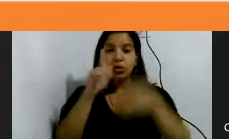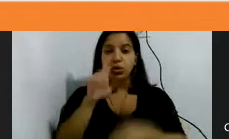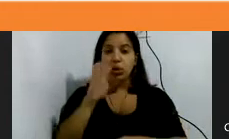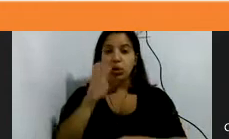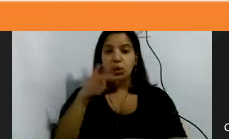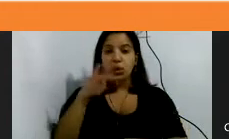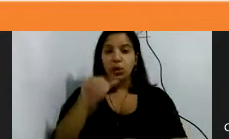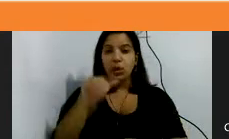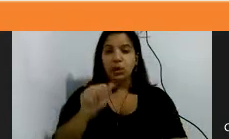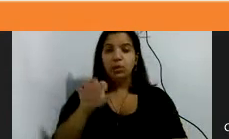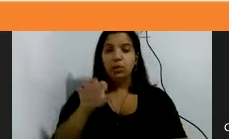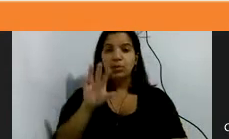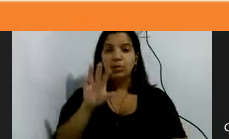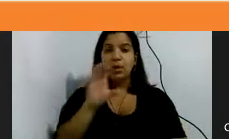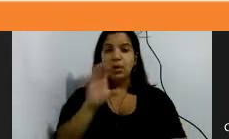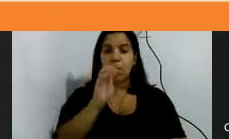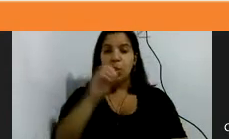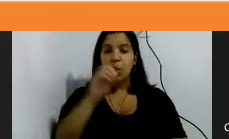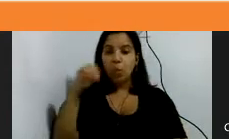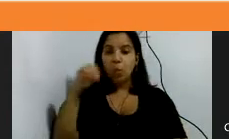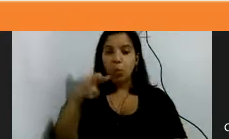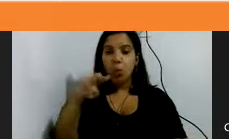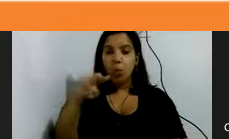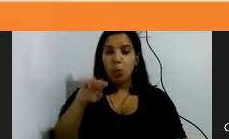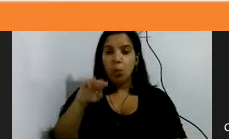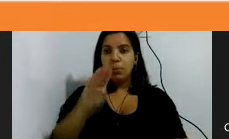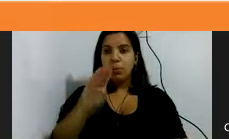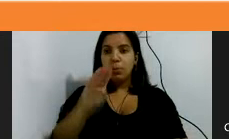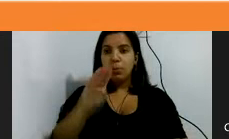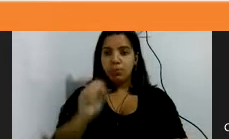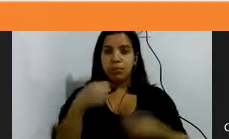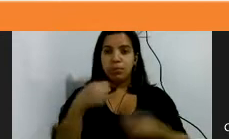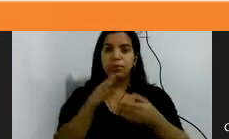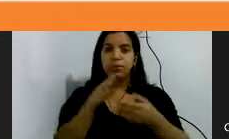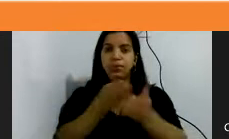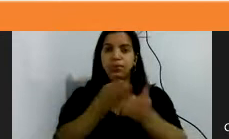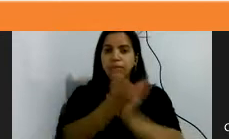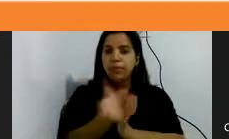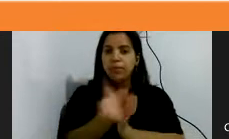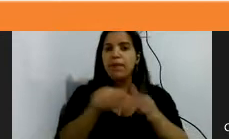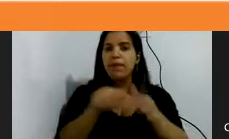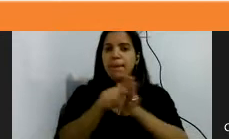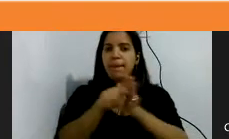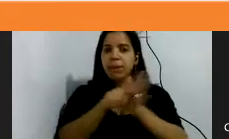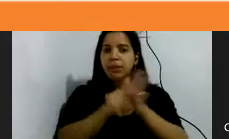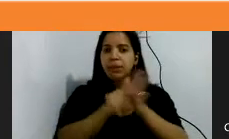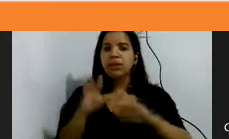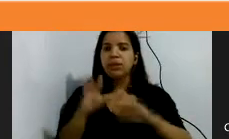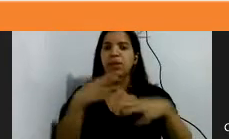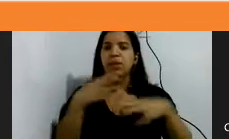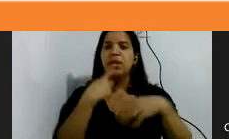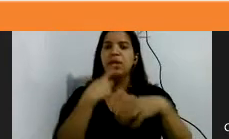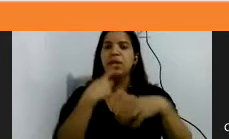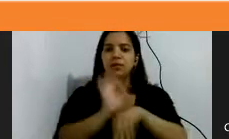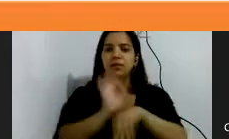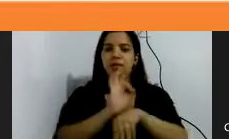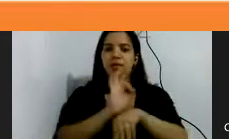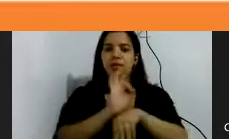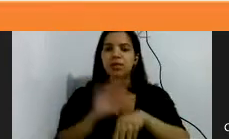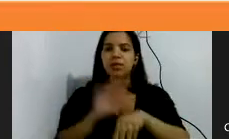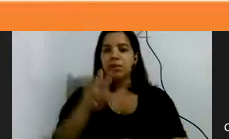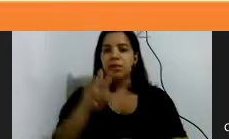o que a gente chama de Coombs indireto. Então, ele vai detectar a sensibilização das hemácias in